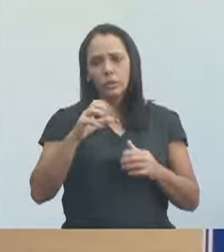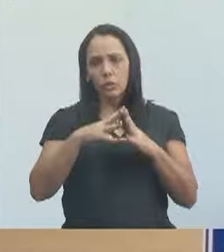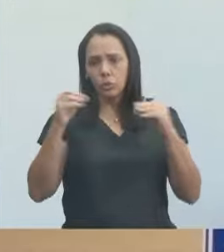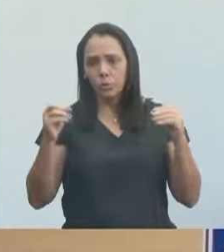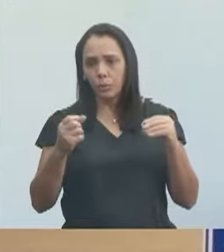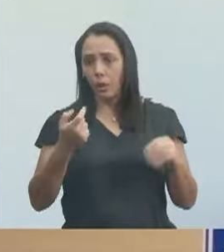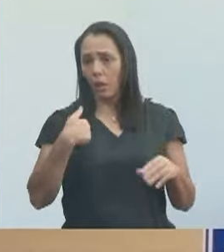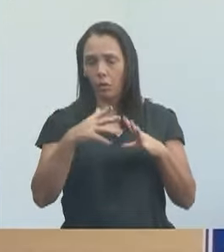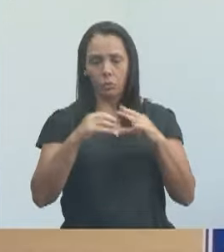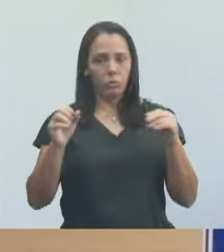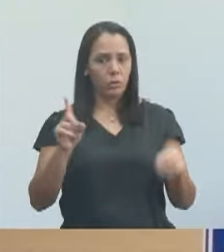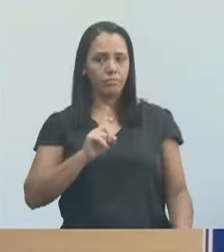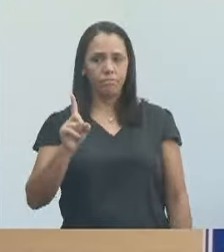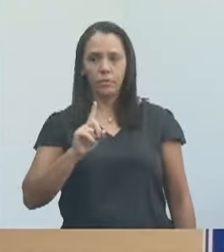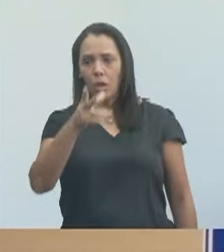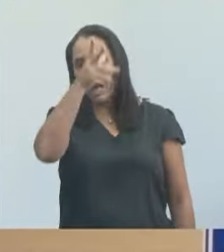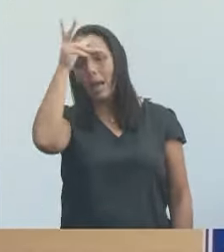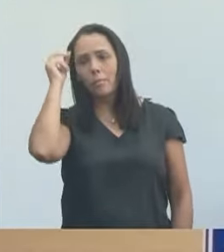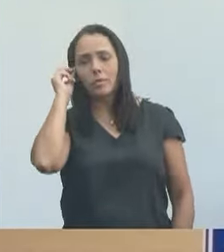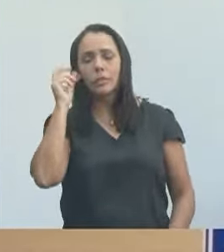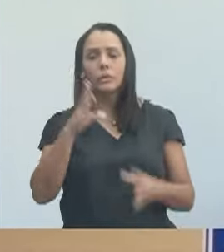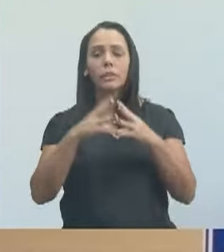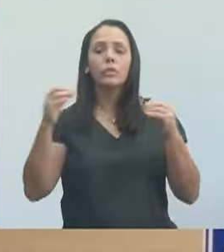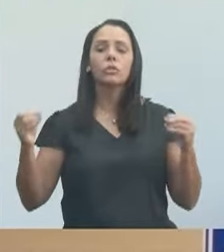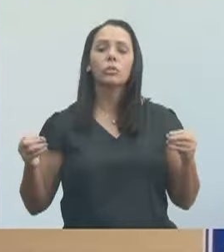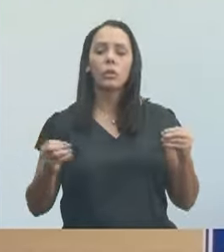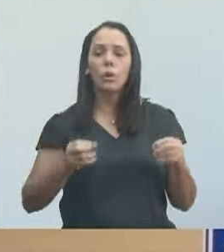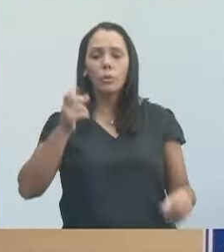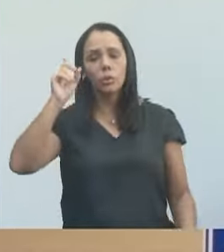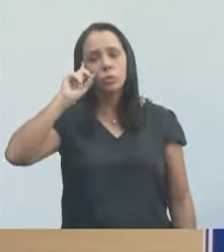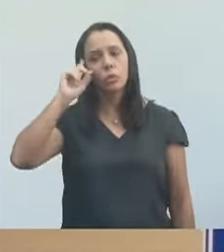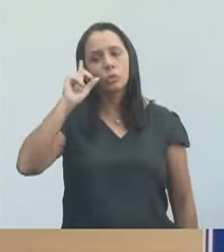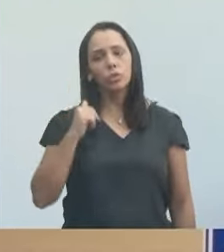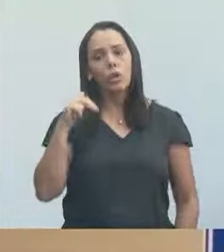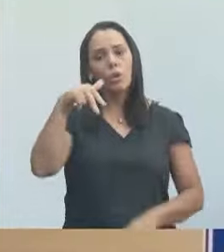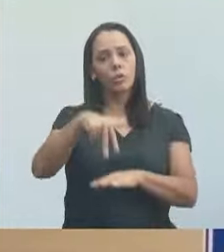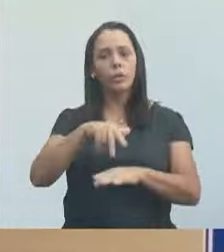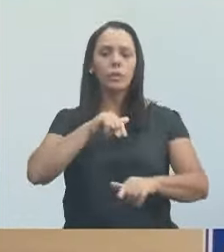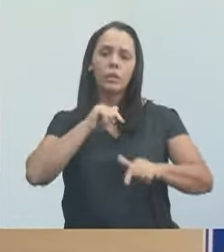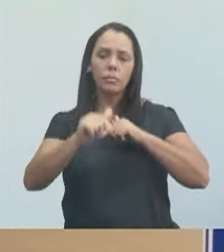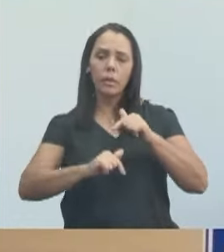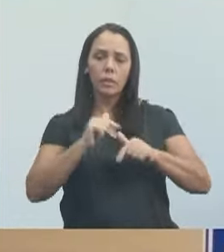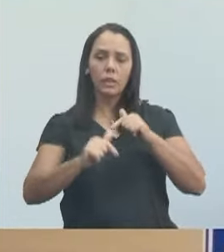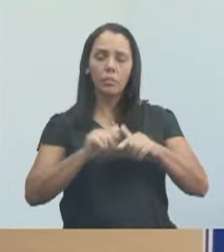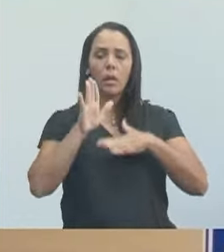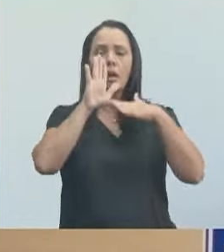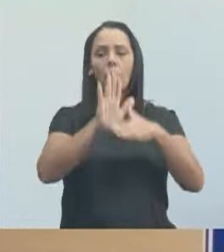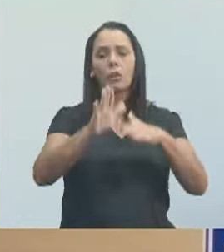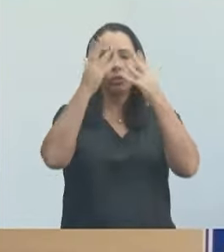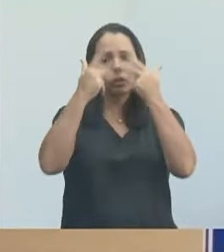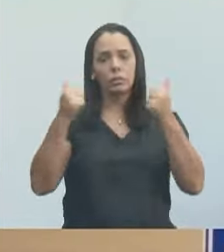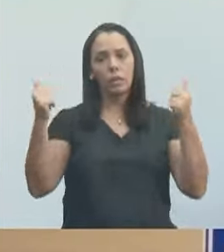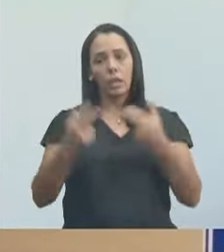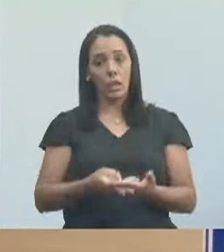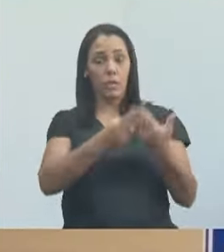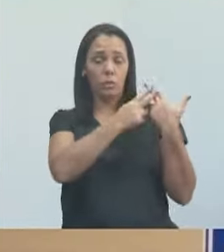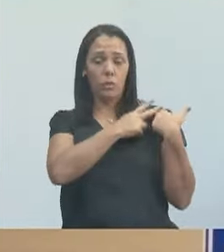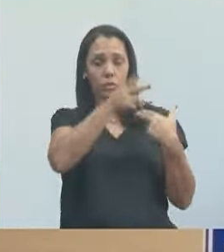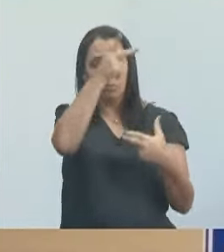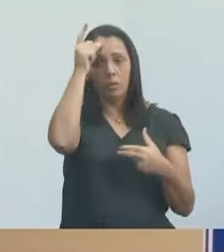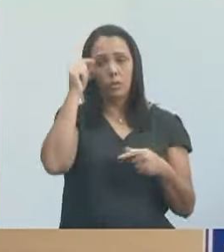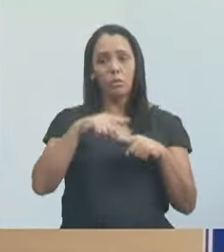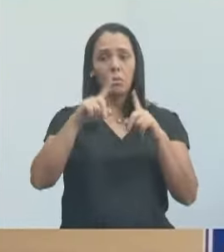porque eu venho todo dia aqui na Câmara Municipal trabalhar, a gente ajuda os animais todos os dias, tá bom? O serviço que não é nosso é da prefeitura, mas a gente faz com